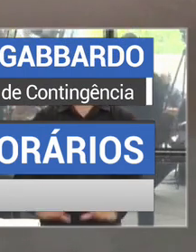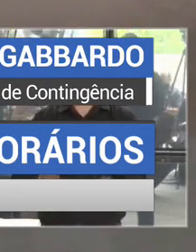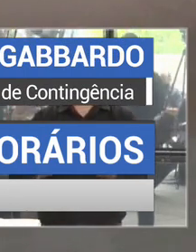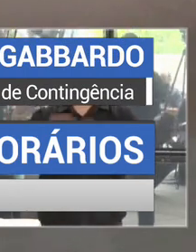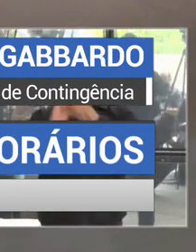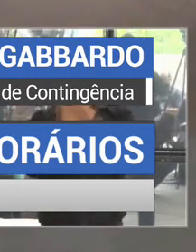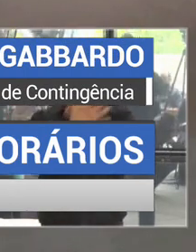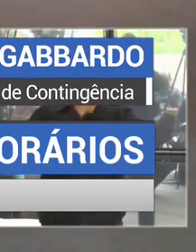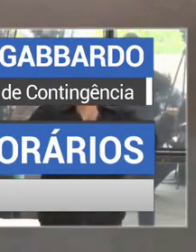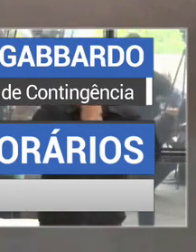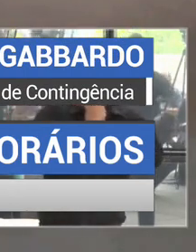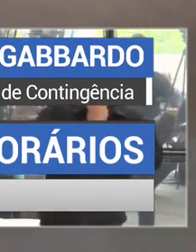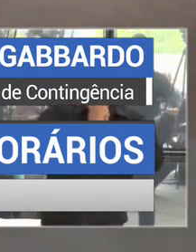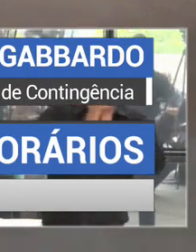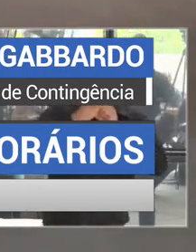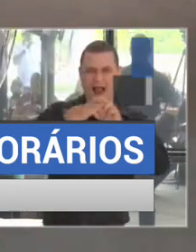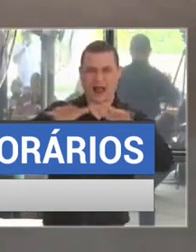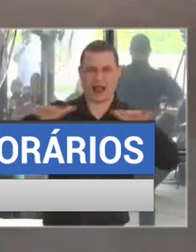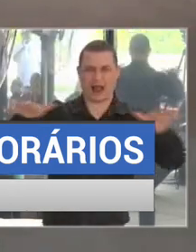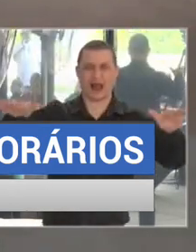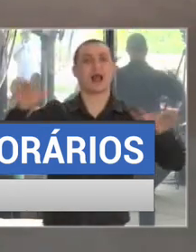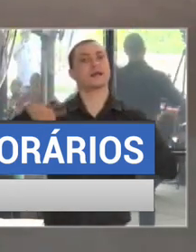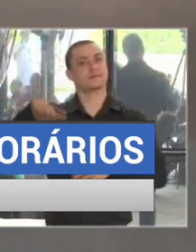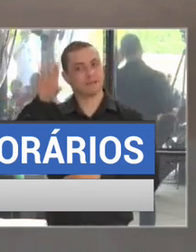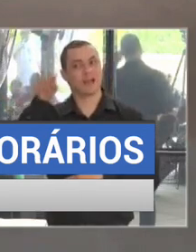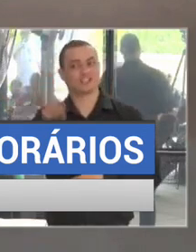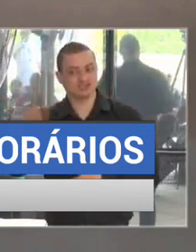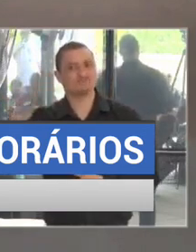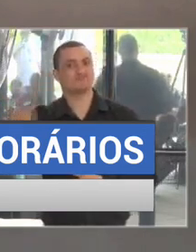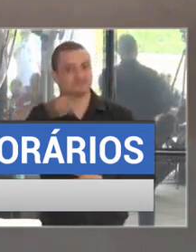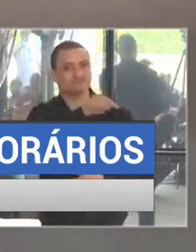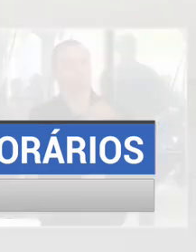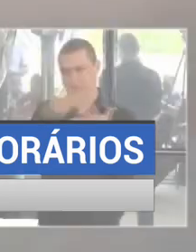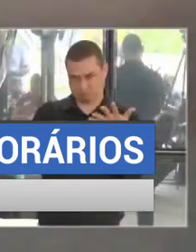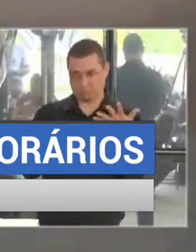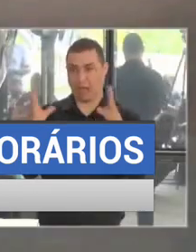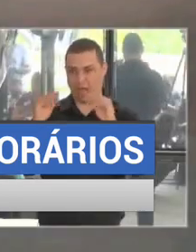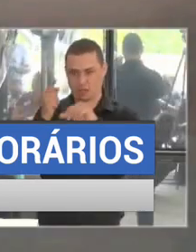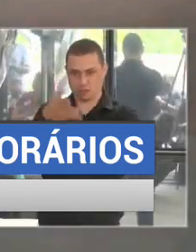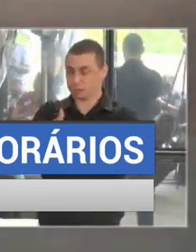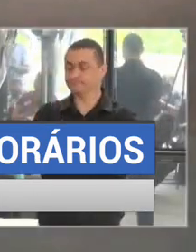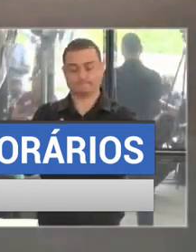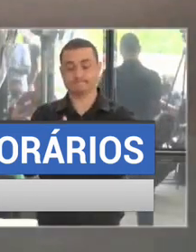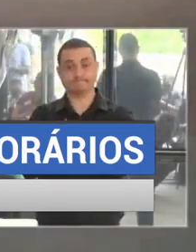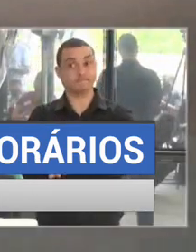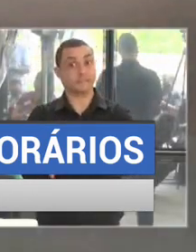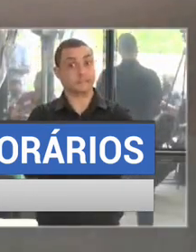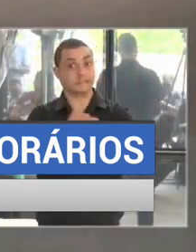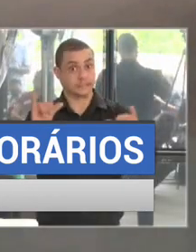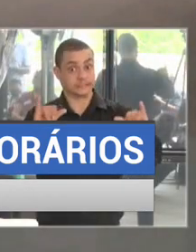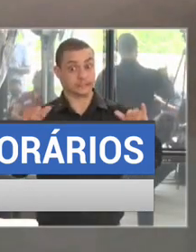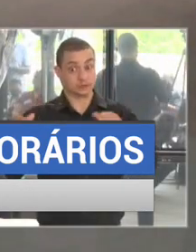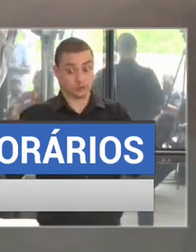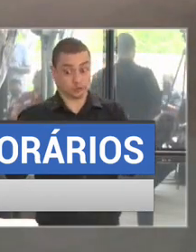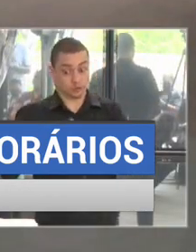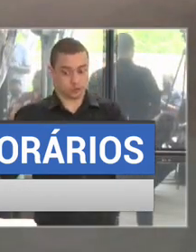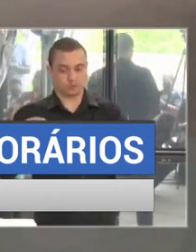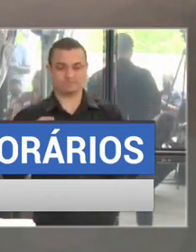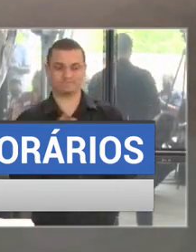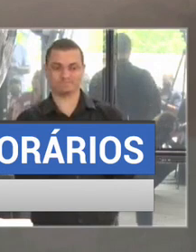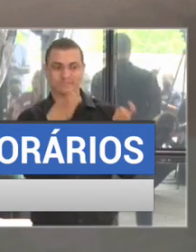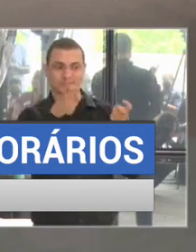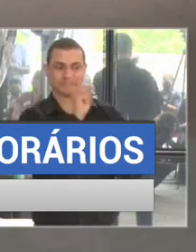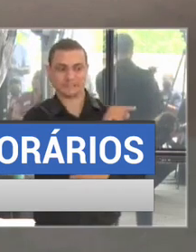o local mais propício para a transmissão do vírus. O centro de contingência